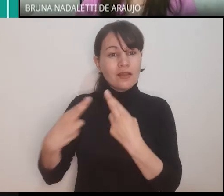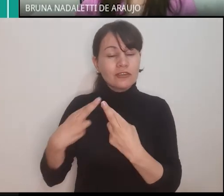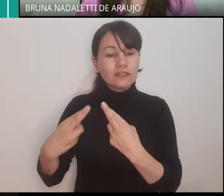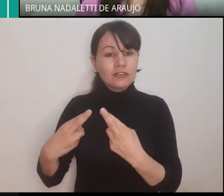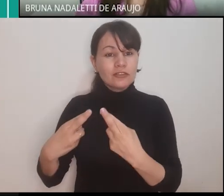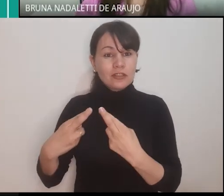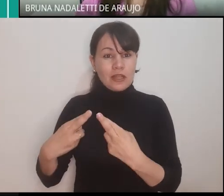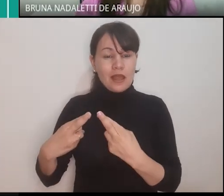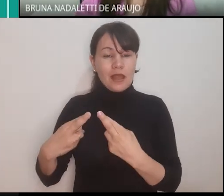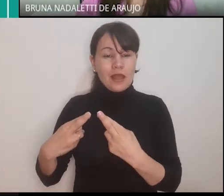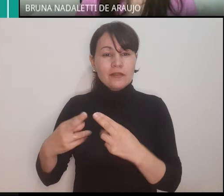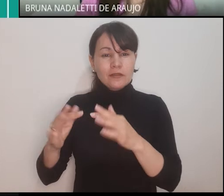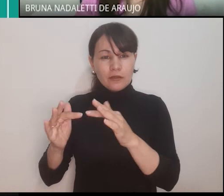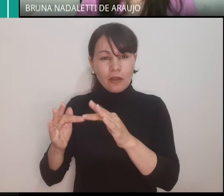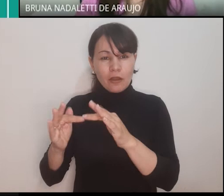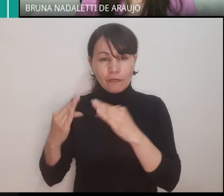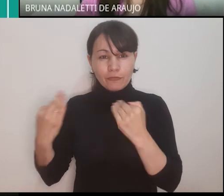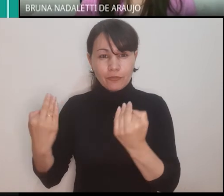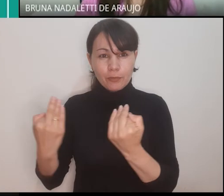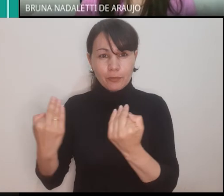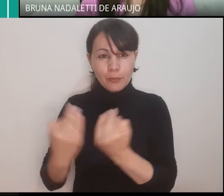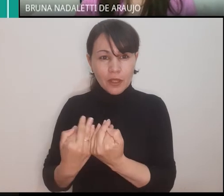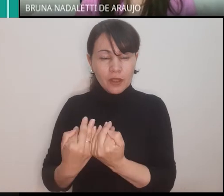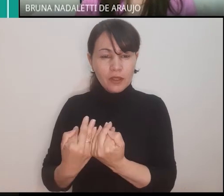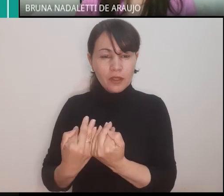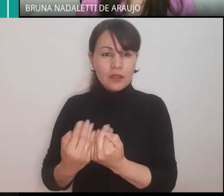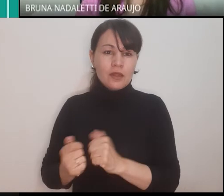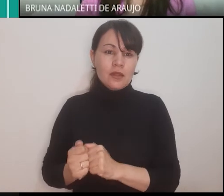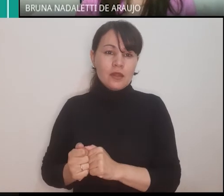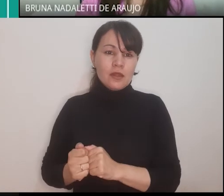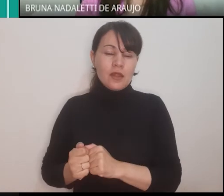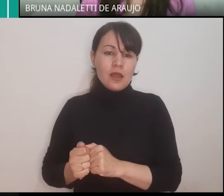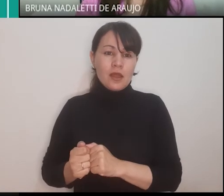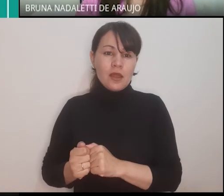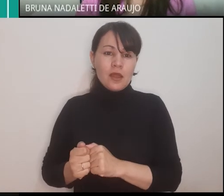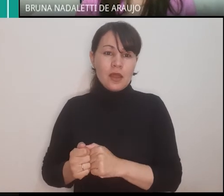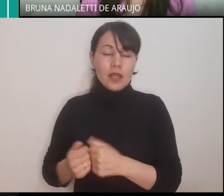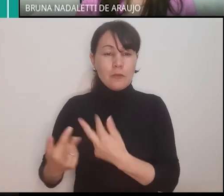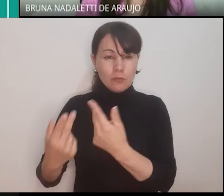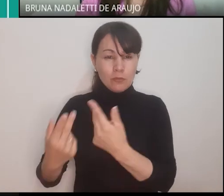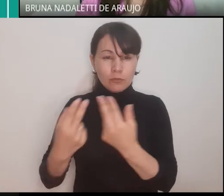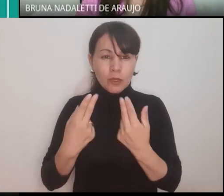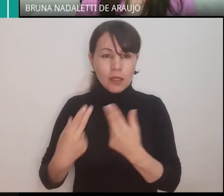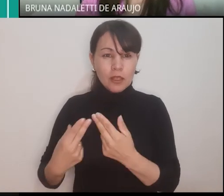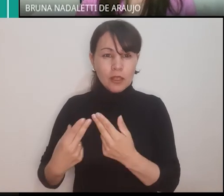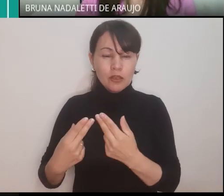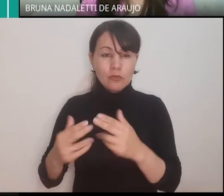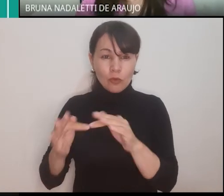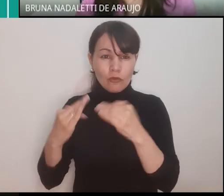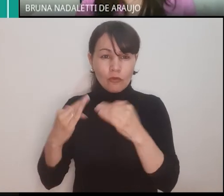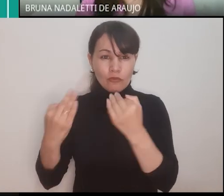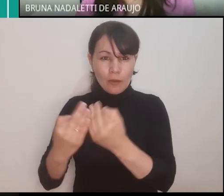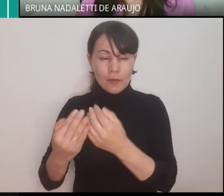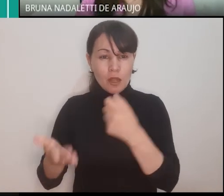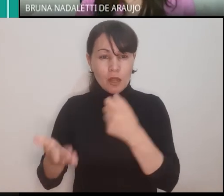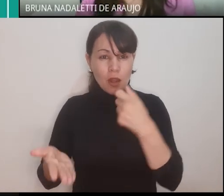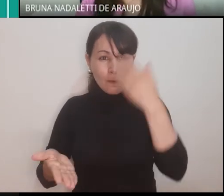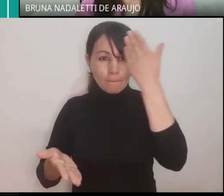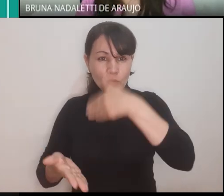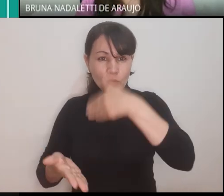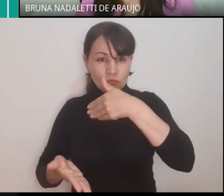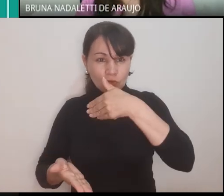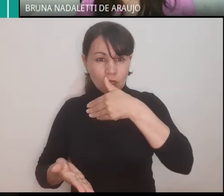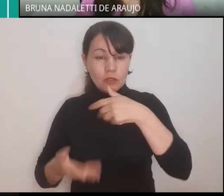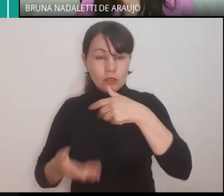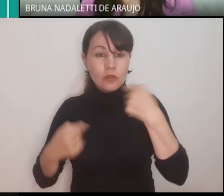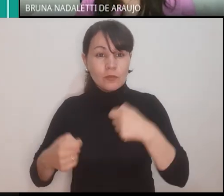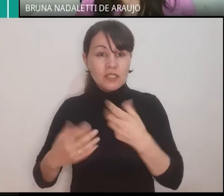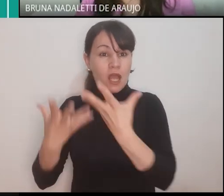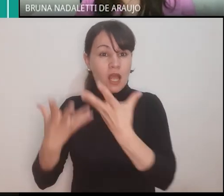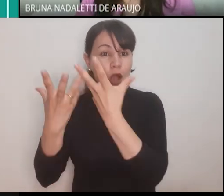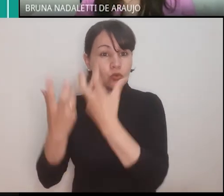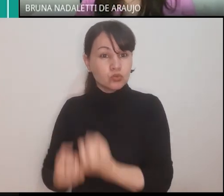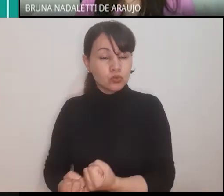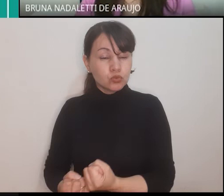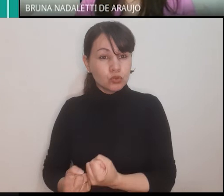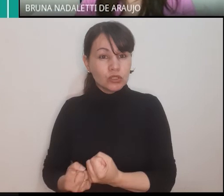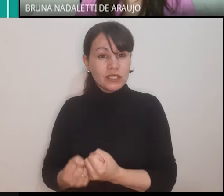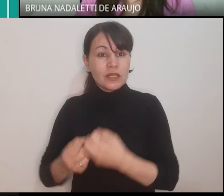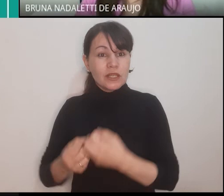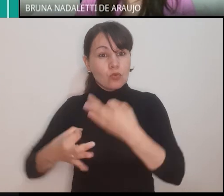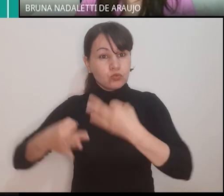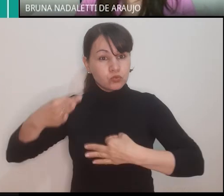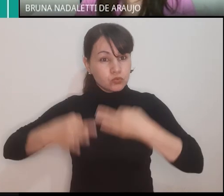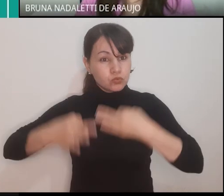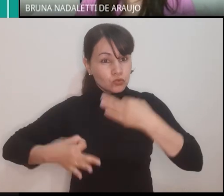de parentesco, e mesmo com grau de parentesco comprovado, necessita a autorização